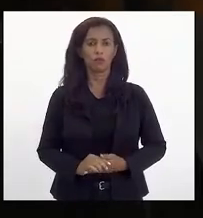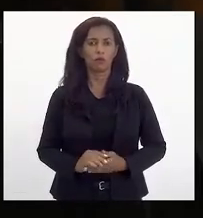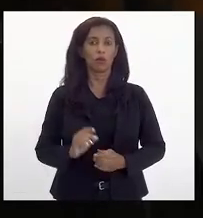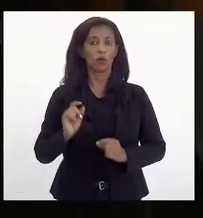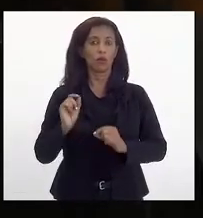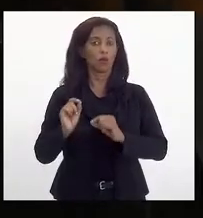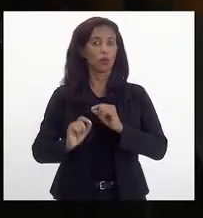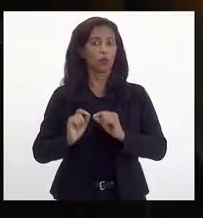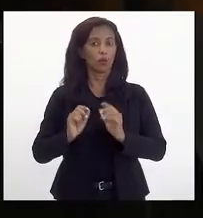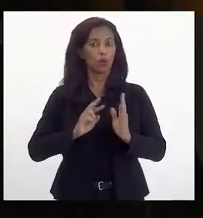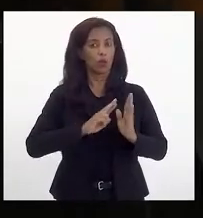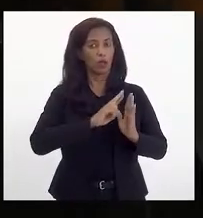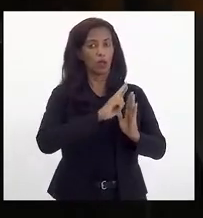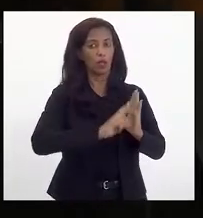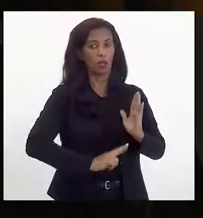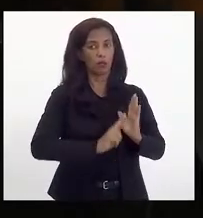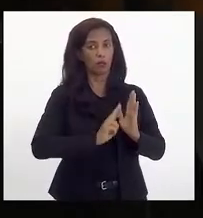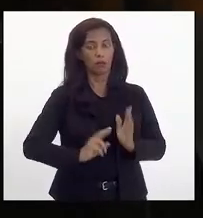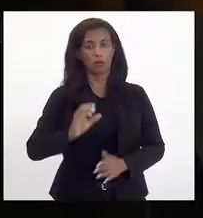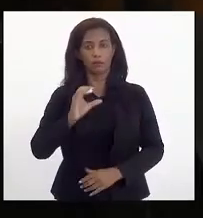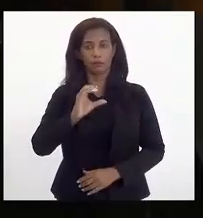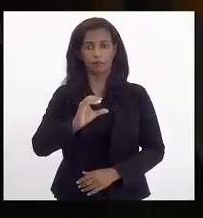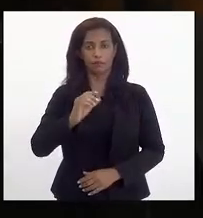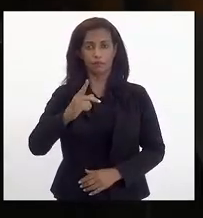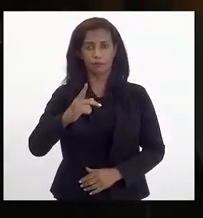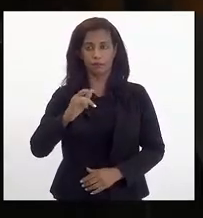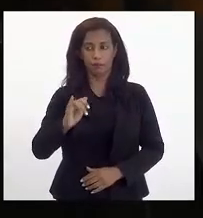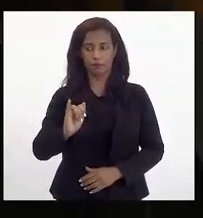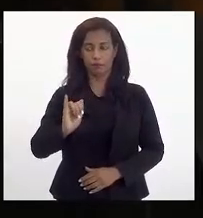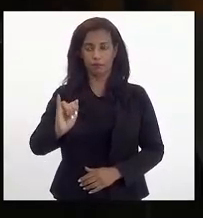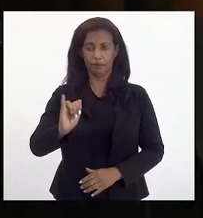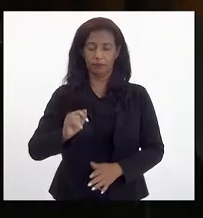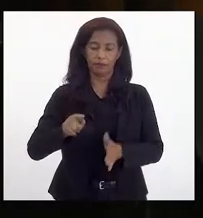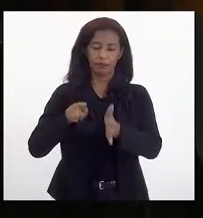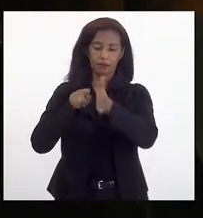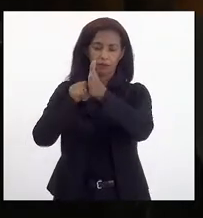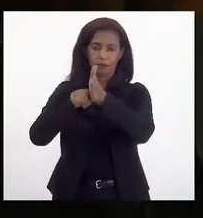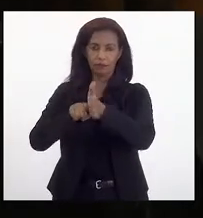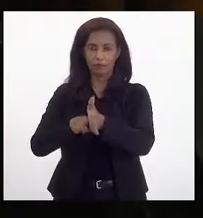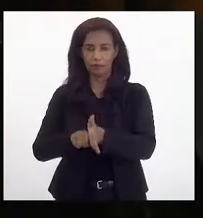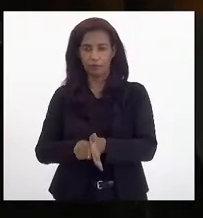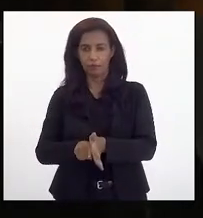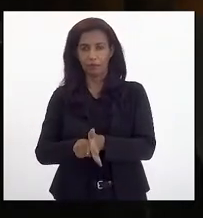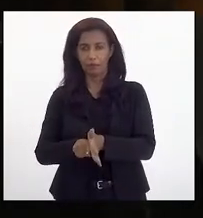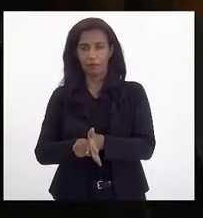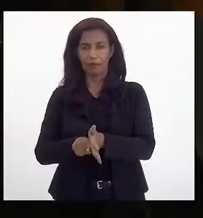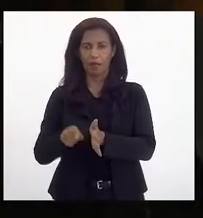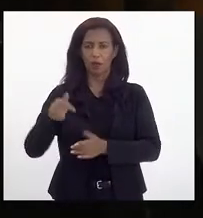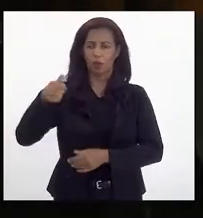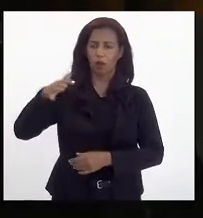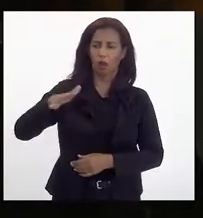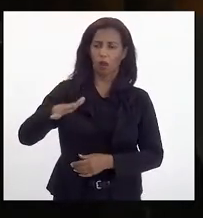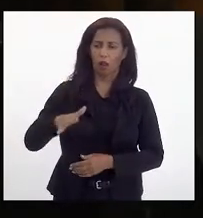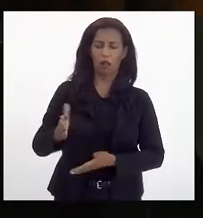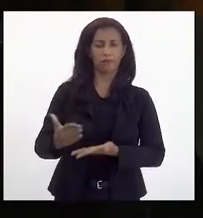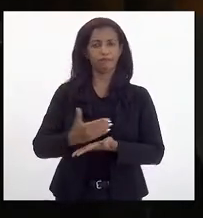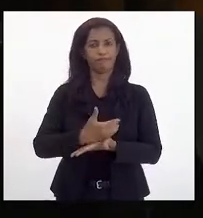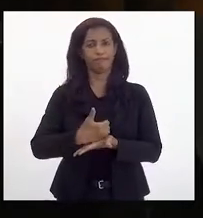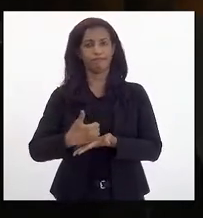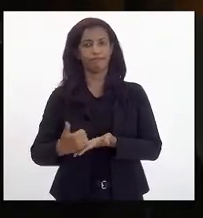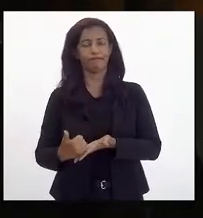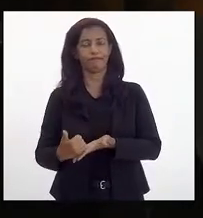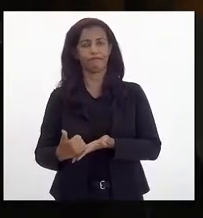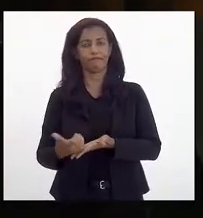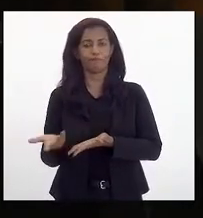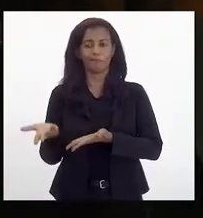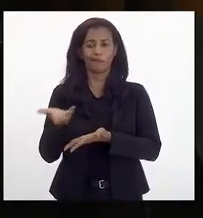relatório da CPI que investigou a queda de arrecadação